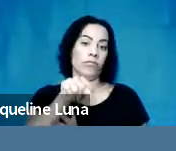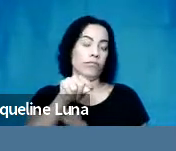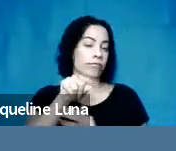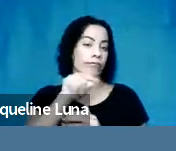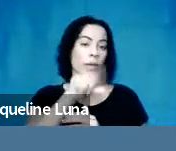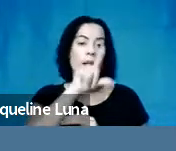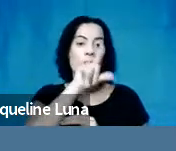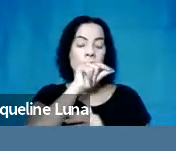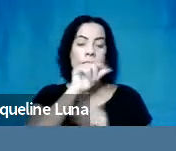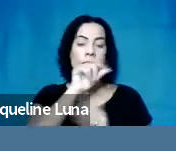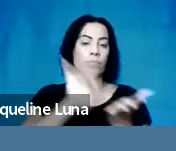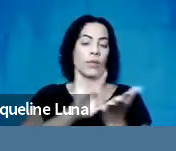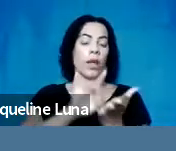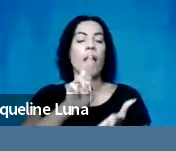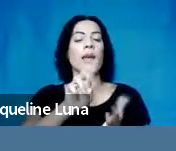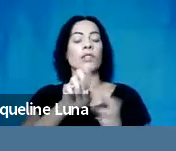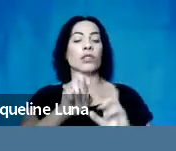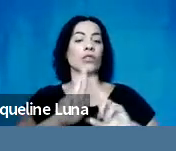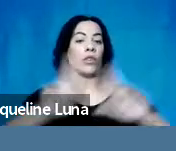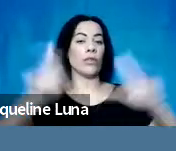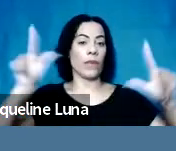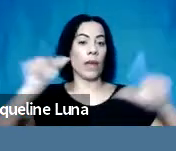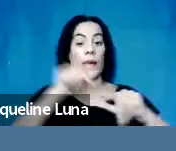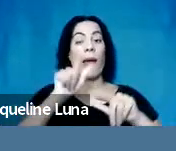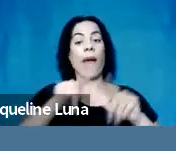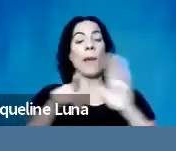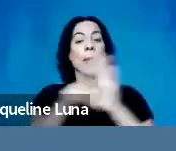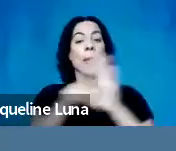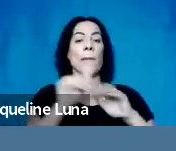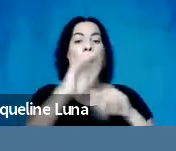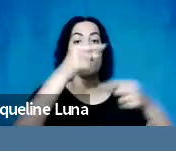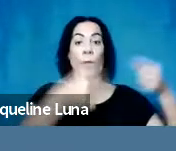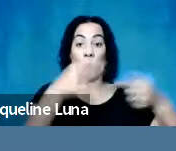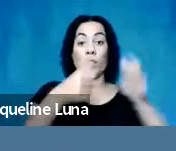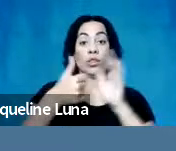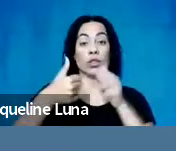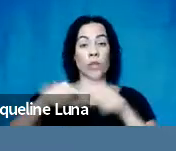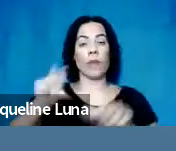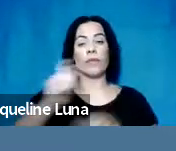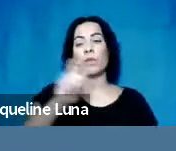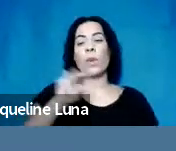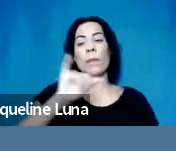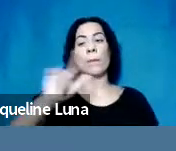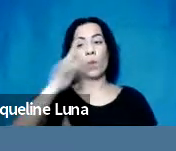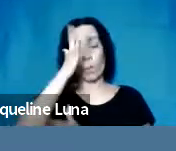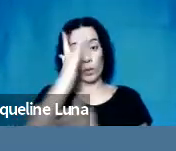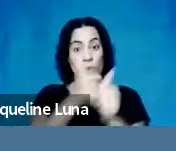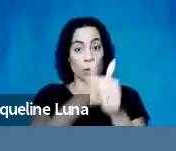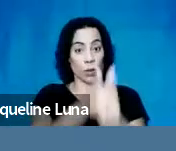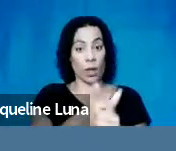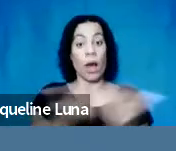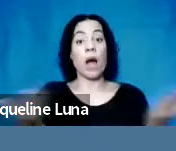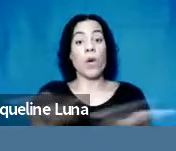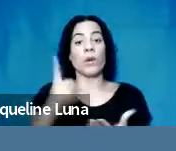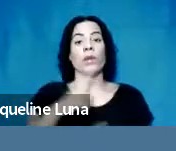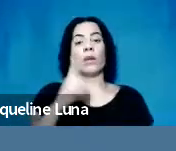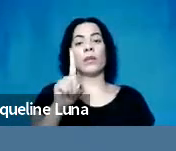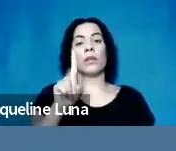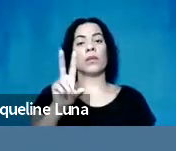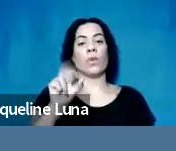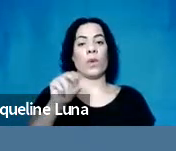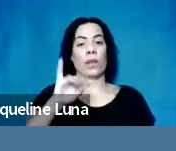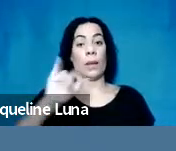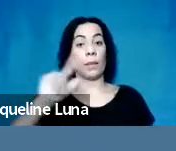completamente diferente, é uma rede muito mais politizada, a gente tinha 55 mil seguidores e hoje a gente tem